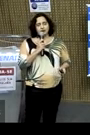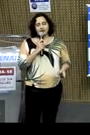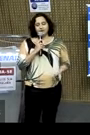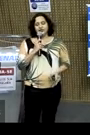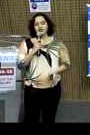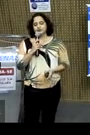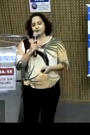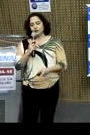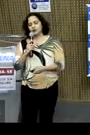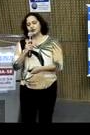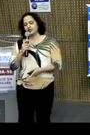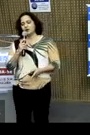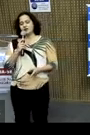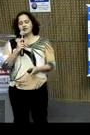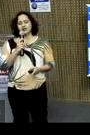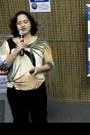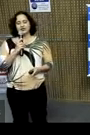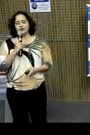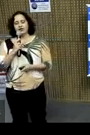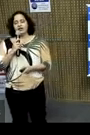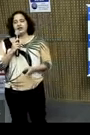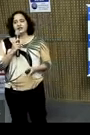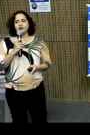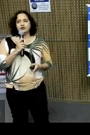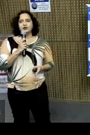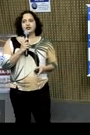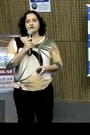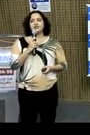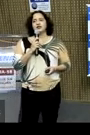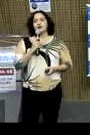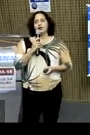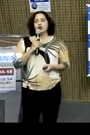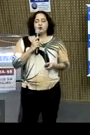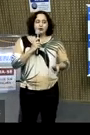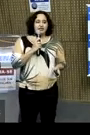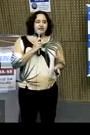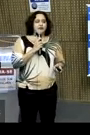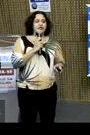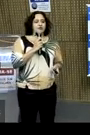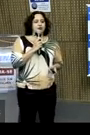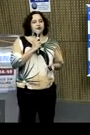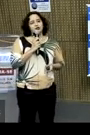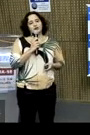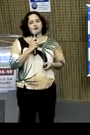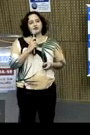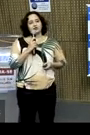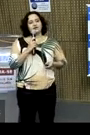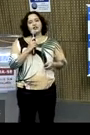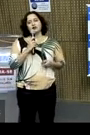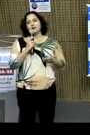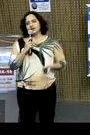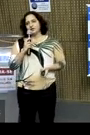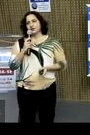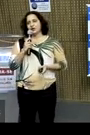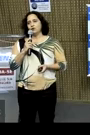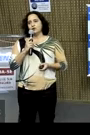período da pandemia, uma coisa que chama bastante atenção é a questão da sondagem vesical. Com a mudança do território, nós perdemos, na verdade,